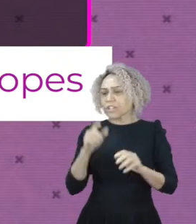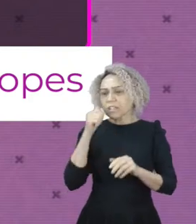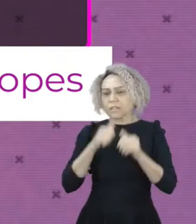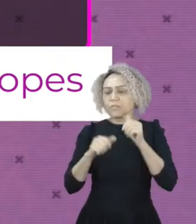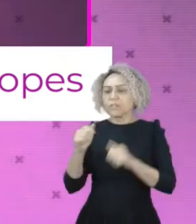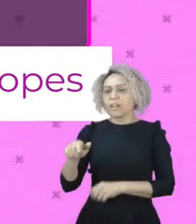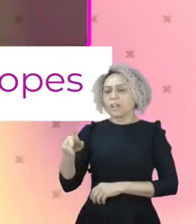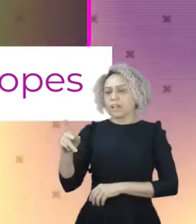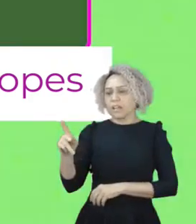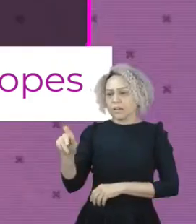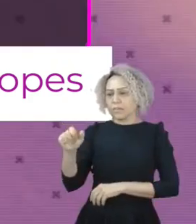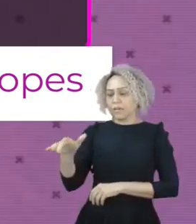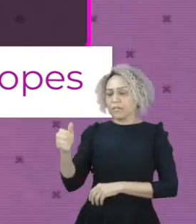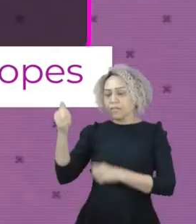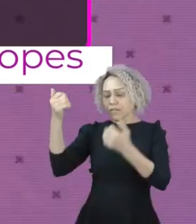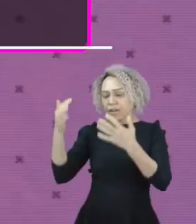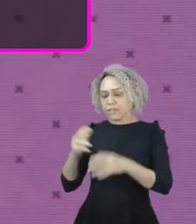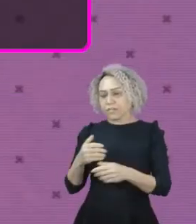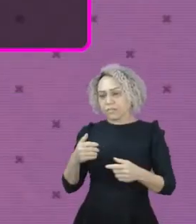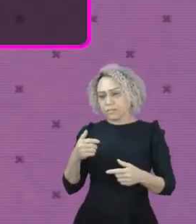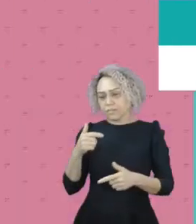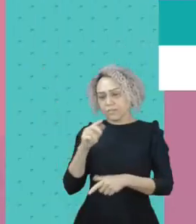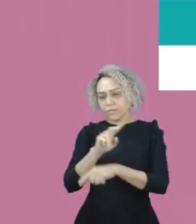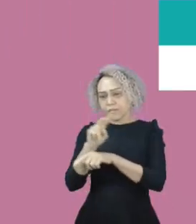acesso à proteção das mulheres.